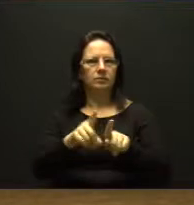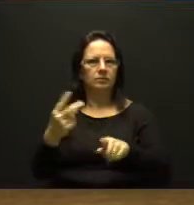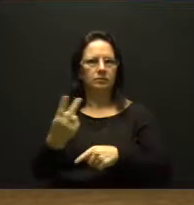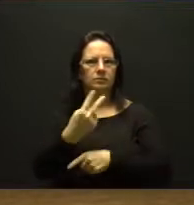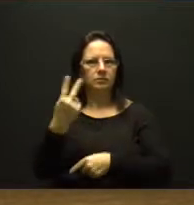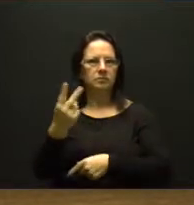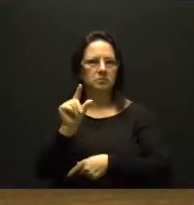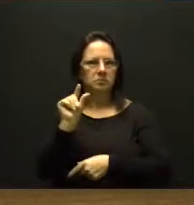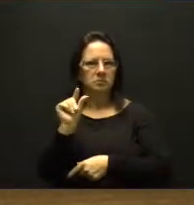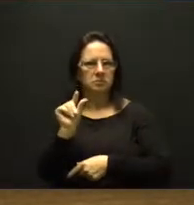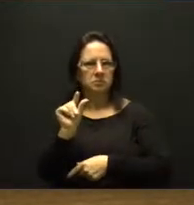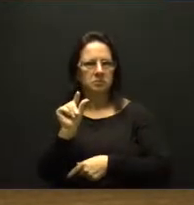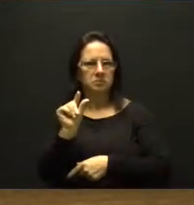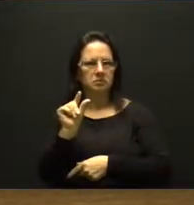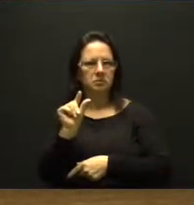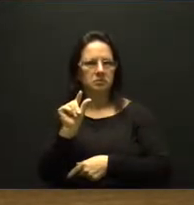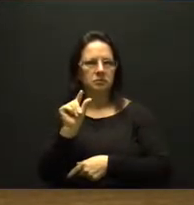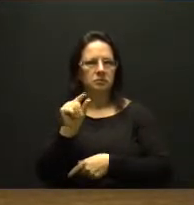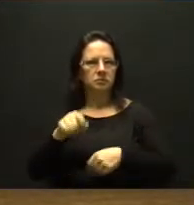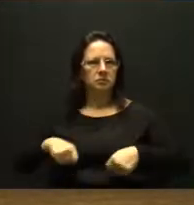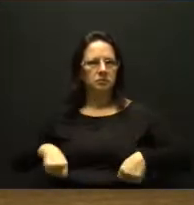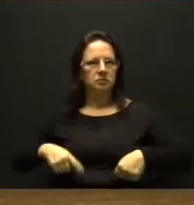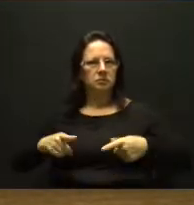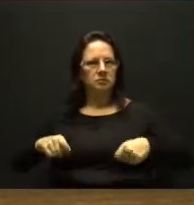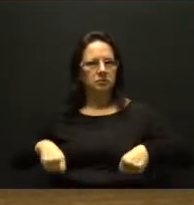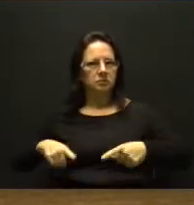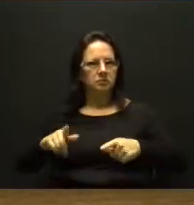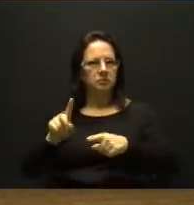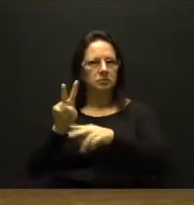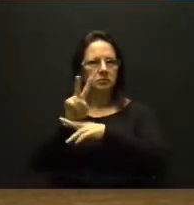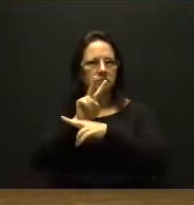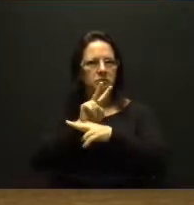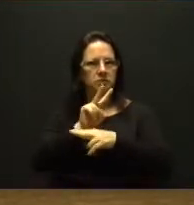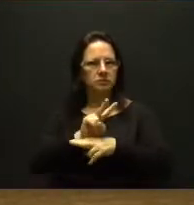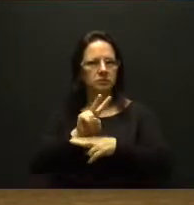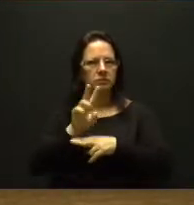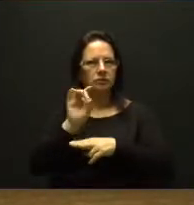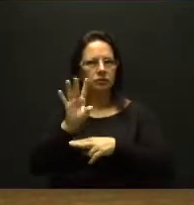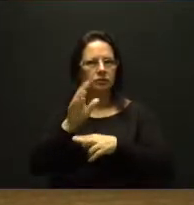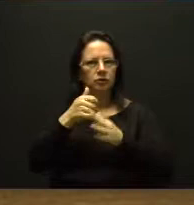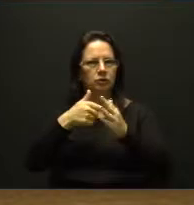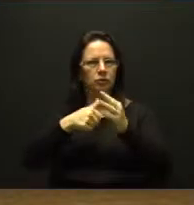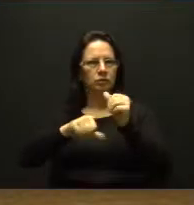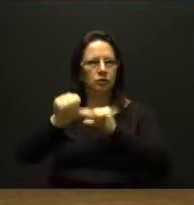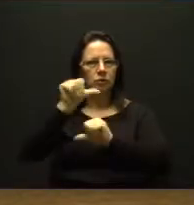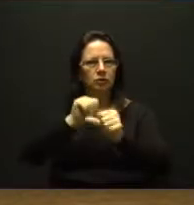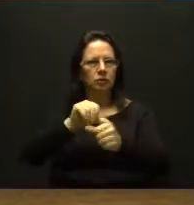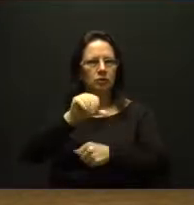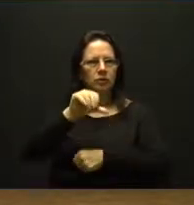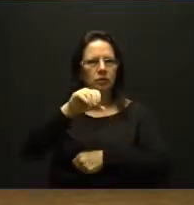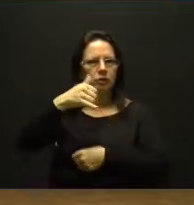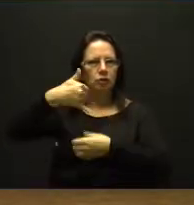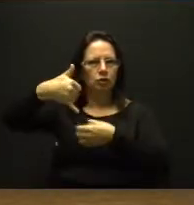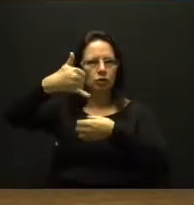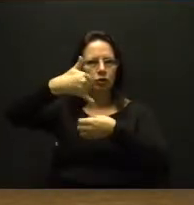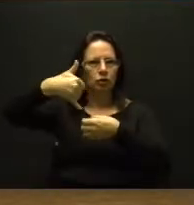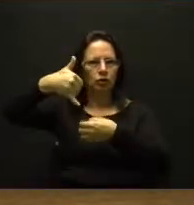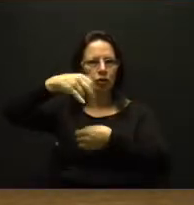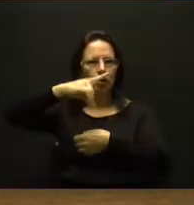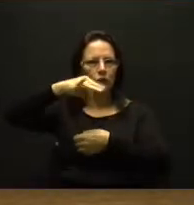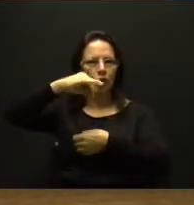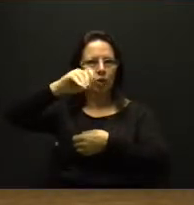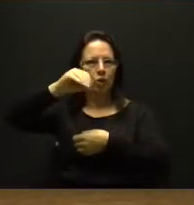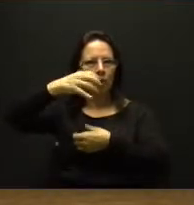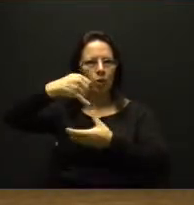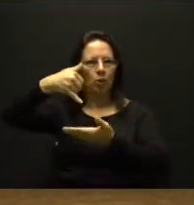muito pequeno para o custeio manutenção tendo em vista que só a troca de óleo de um dos caminhões é algo em